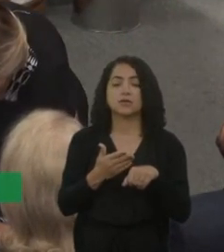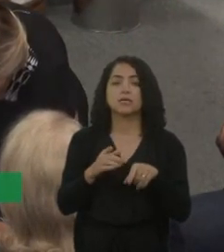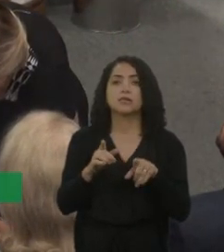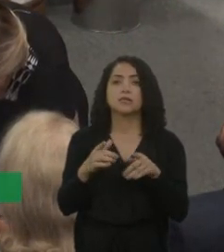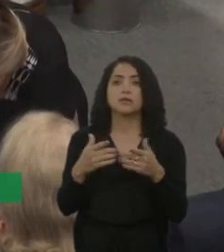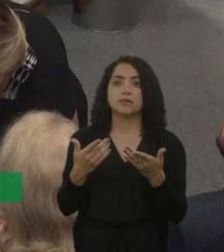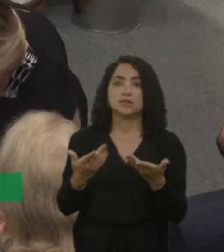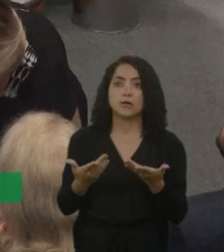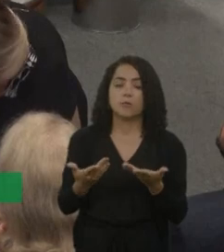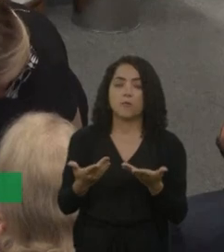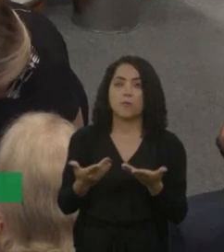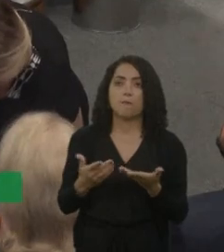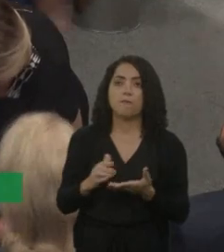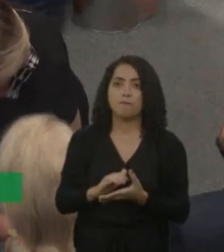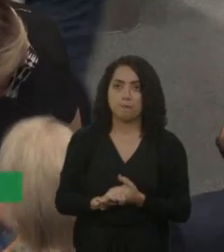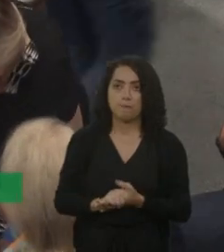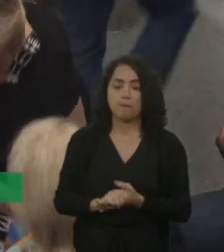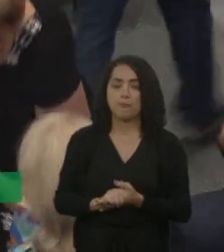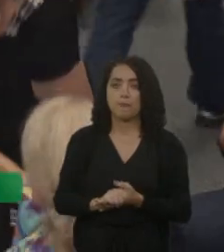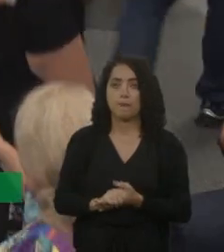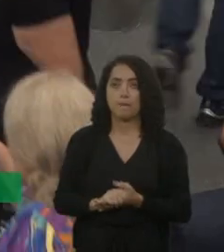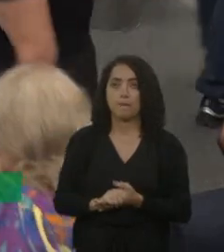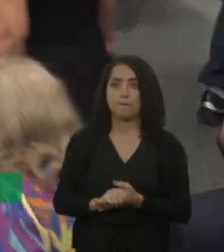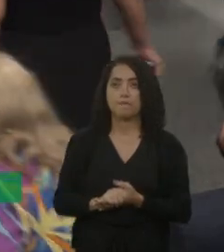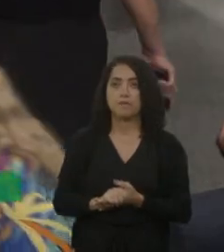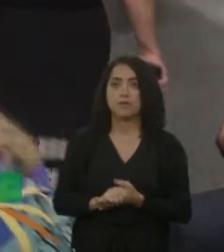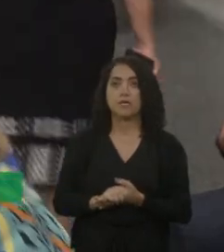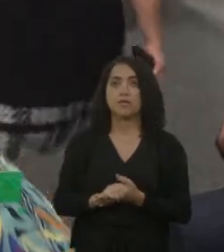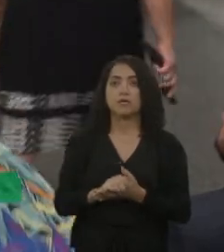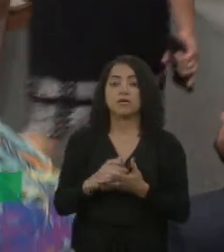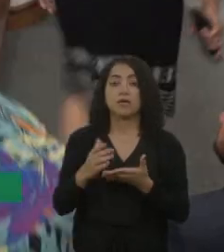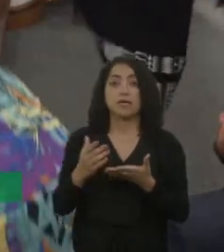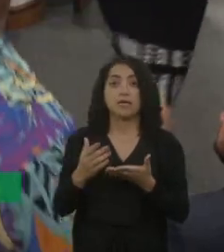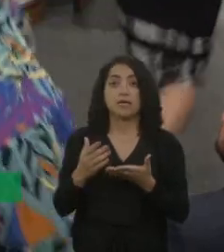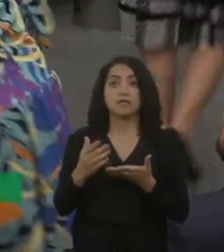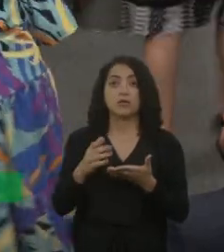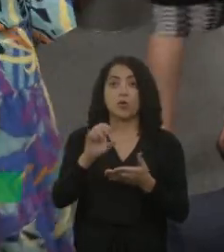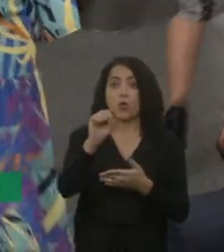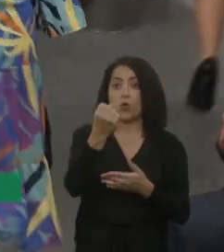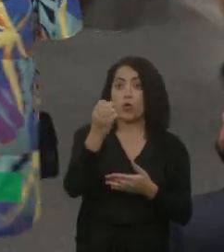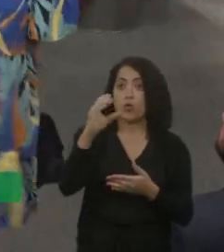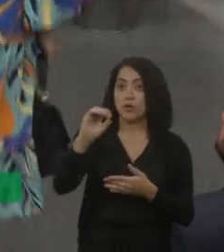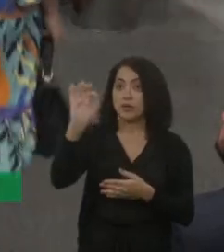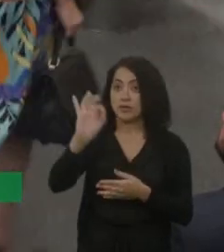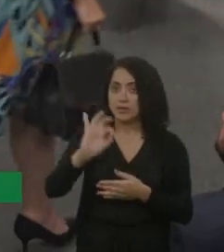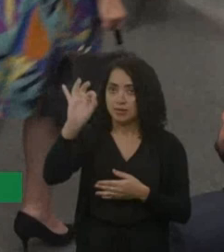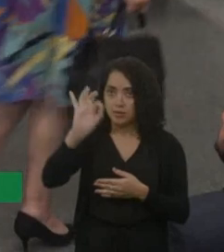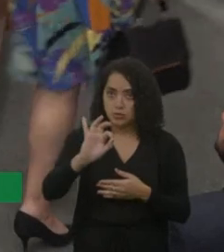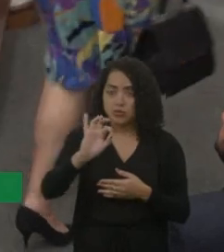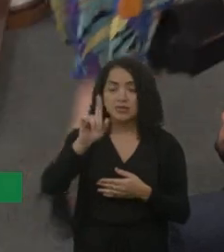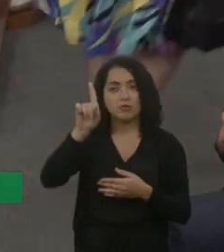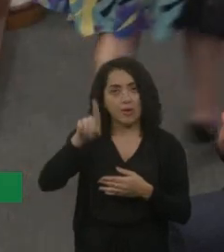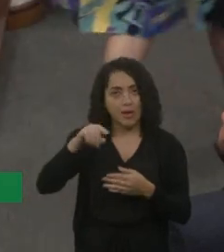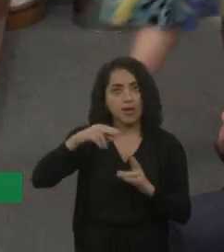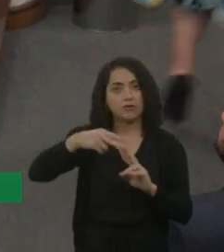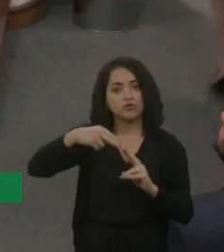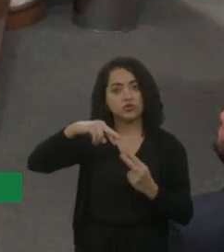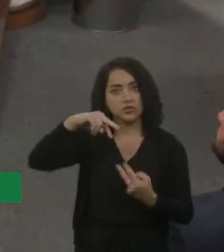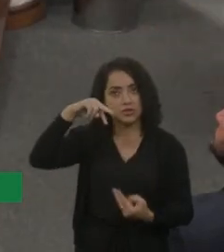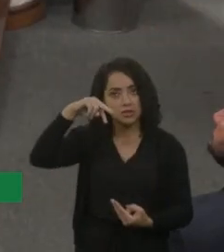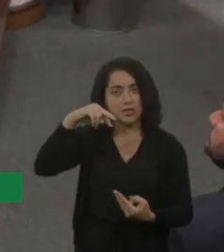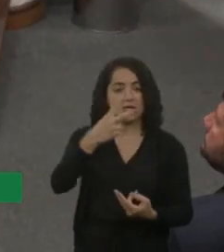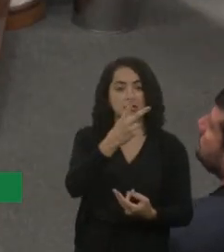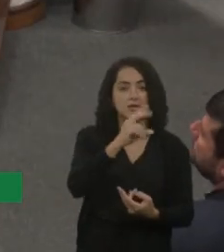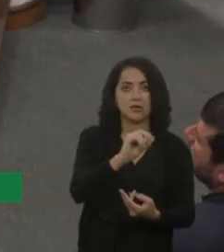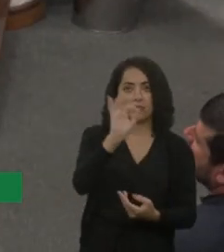Então, a gente tem, entre as causas de doenças raras, 80% delas são genéticas e 20%